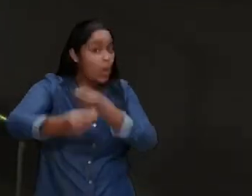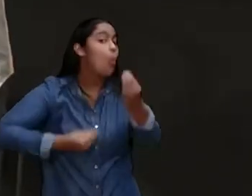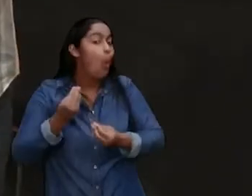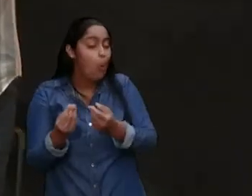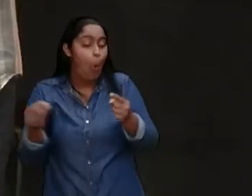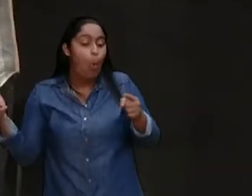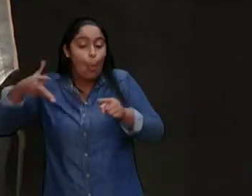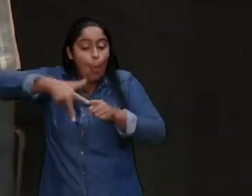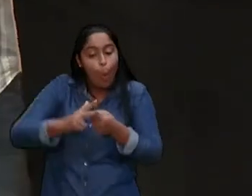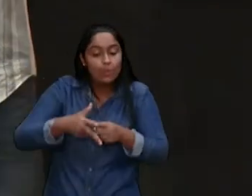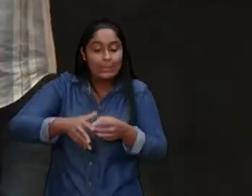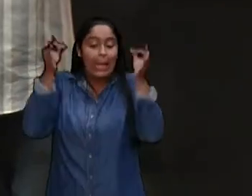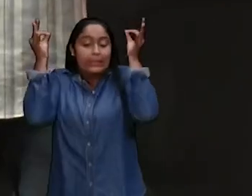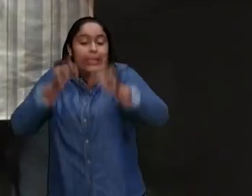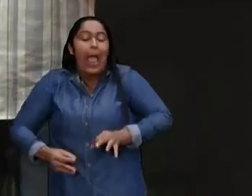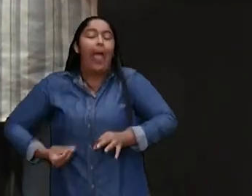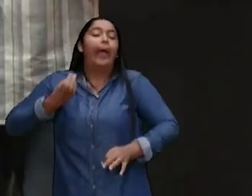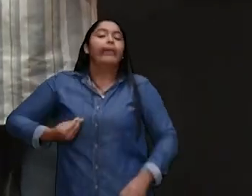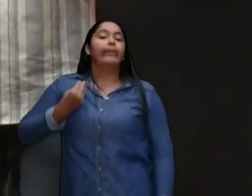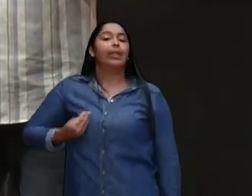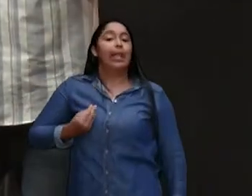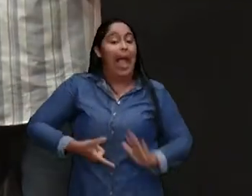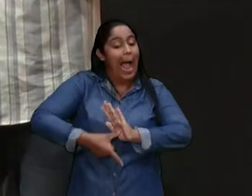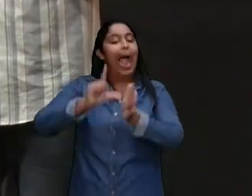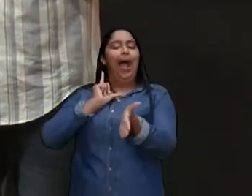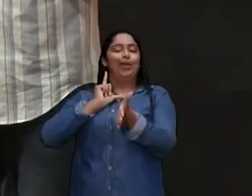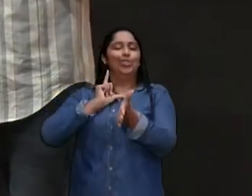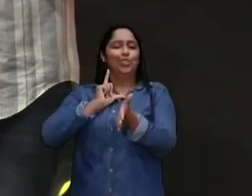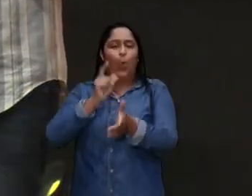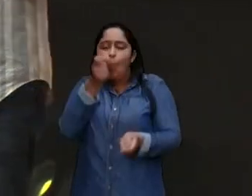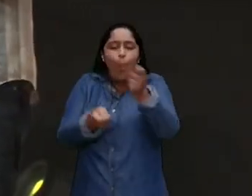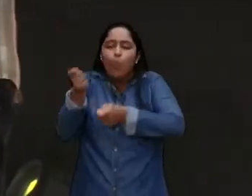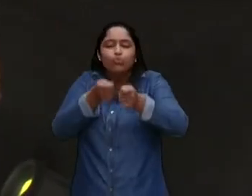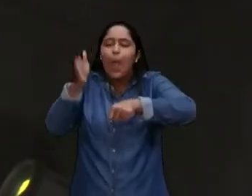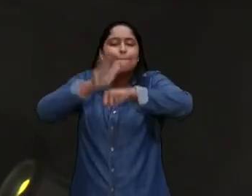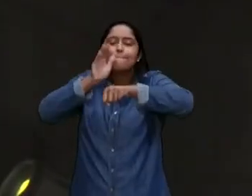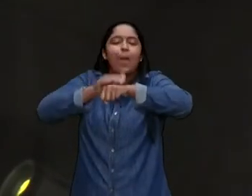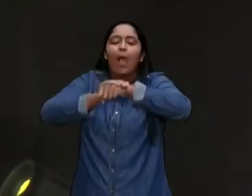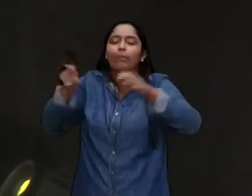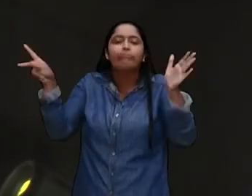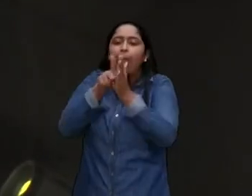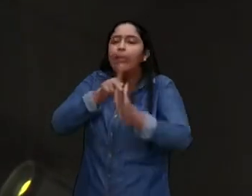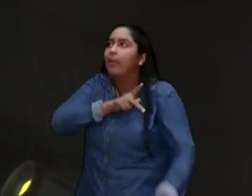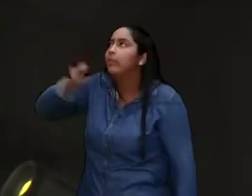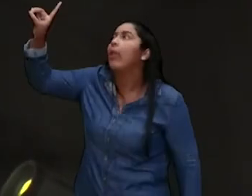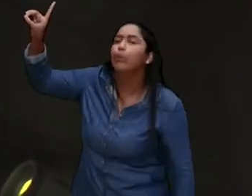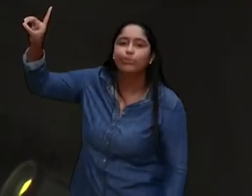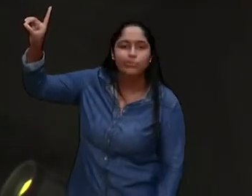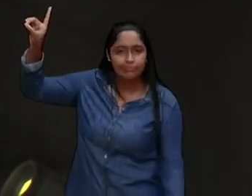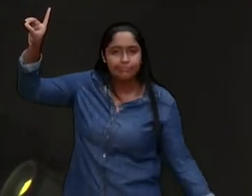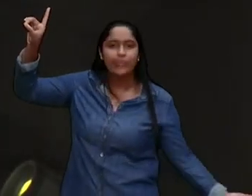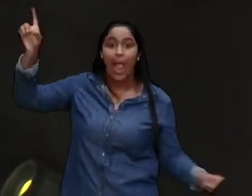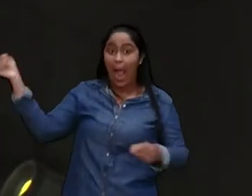dá o primeiro passo quer dizer Jesus controla minha vida eu sou ele pode fazer com que